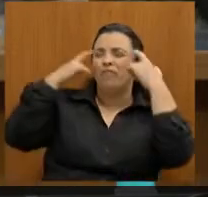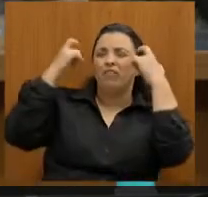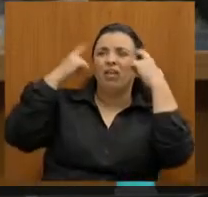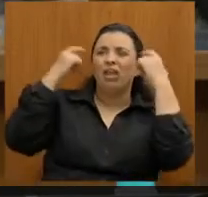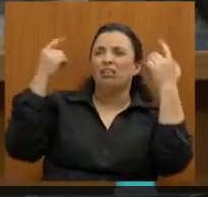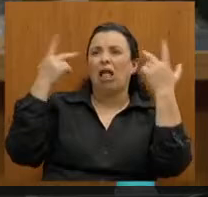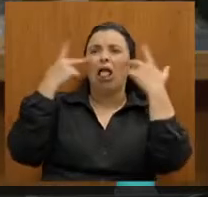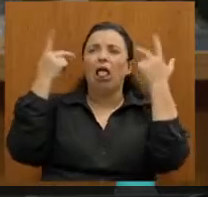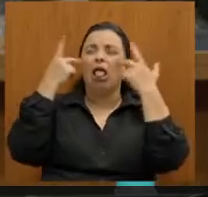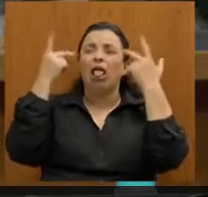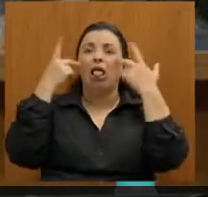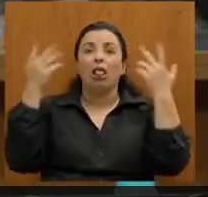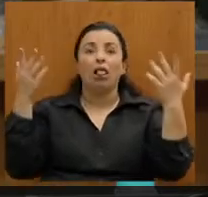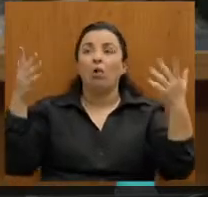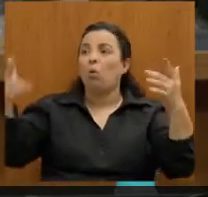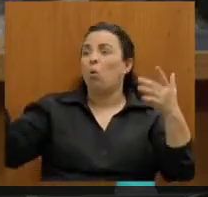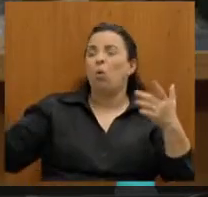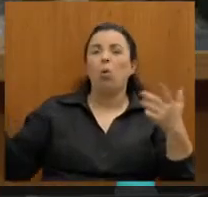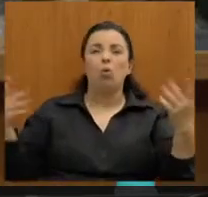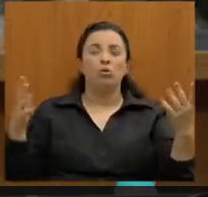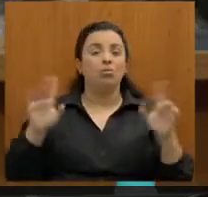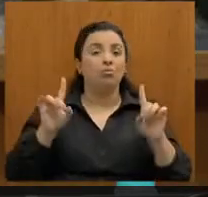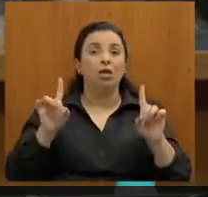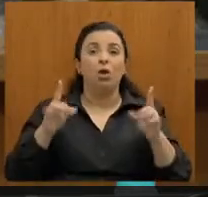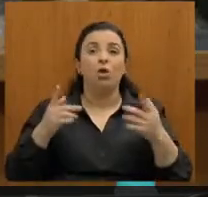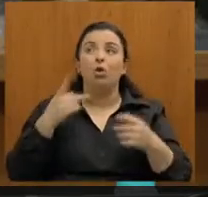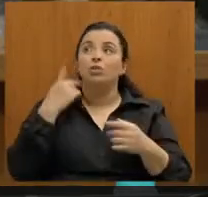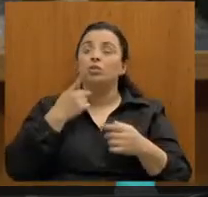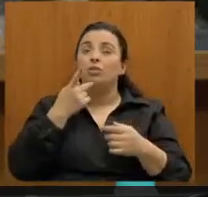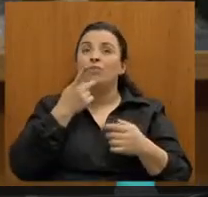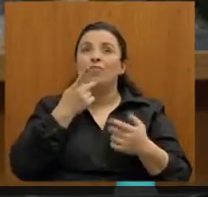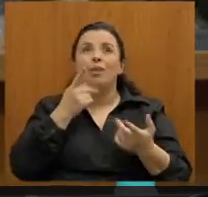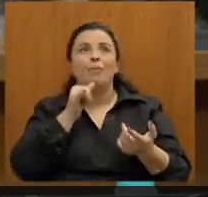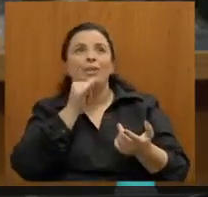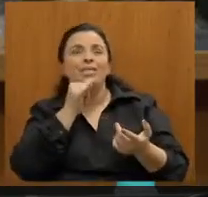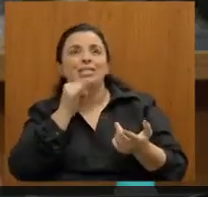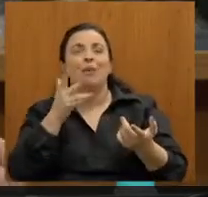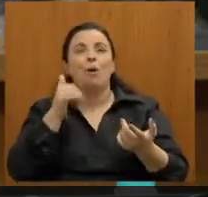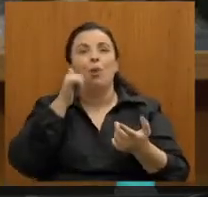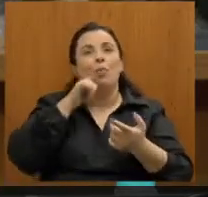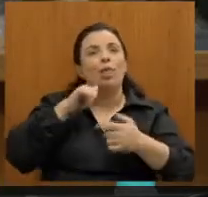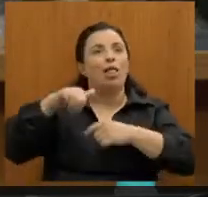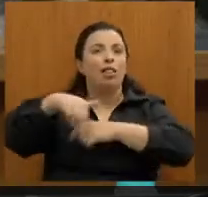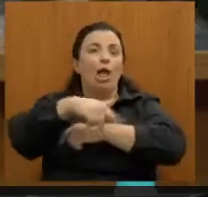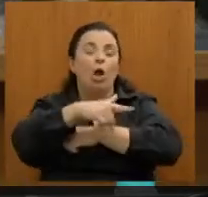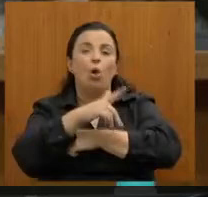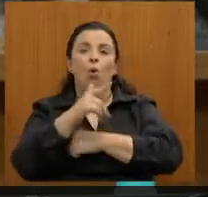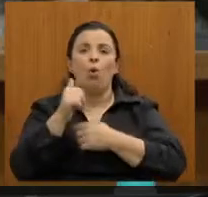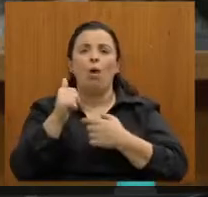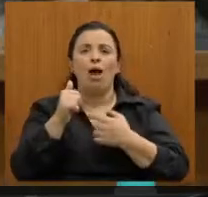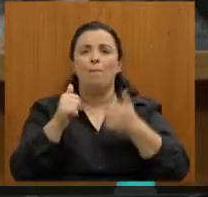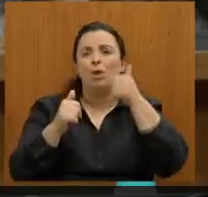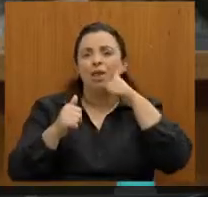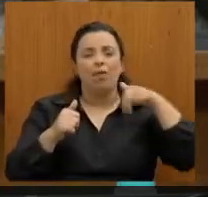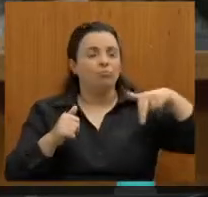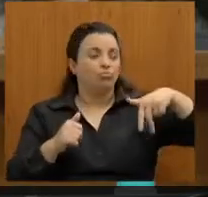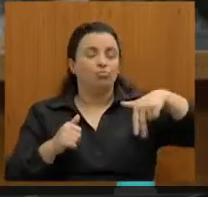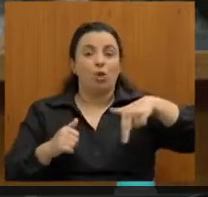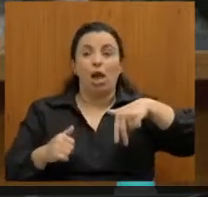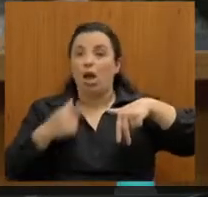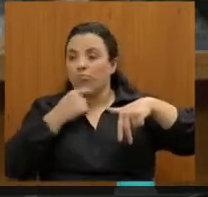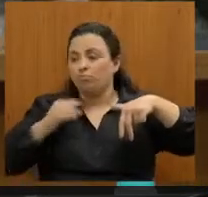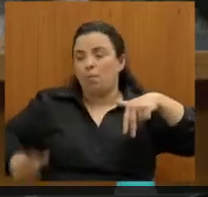nós não estamos falando de uma mulher que esteja andando na rua e um assaltante leva sua bolsa